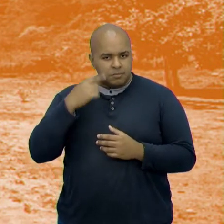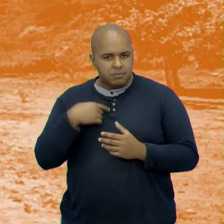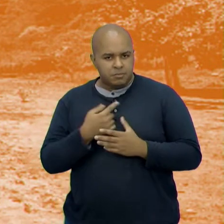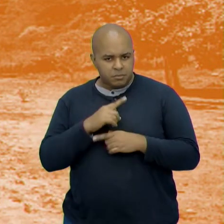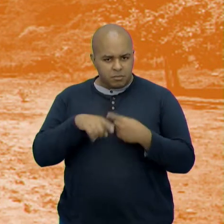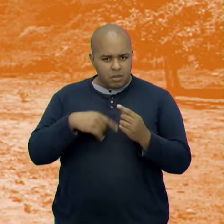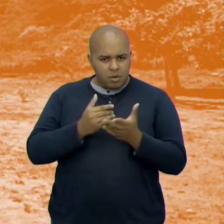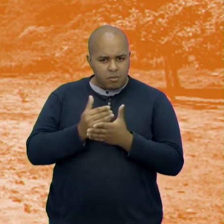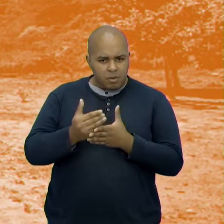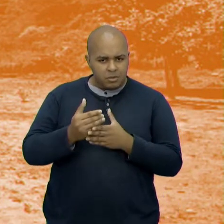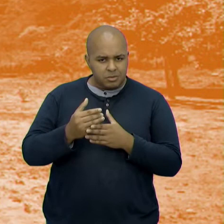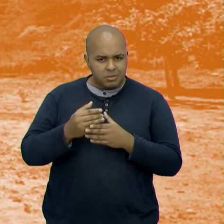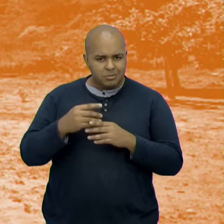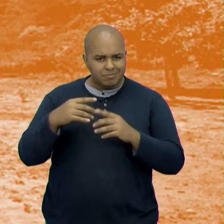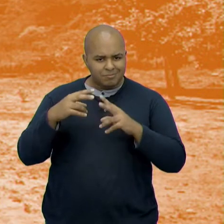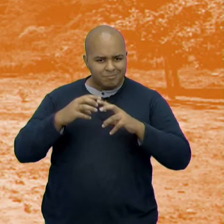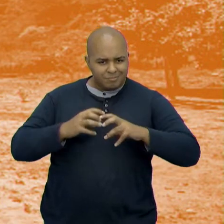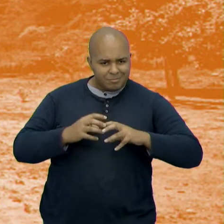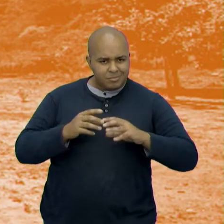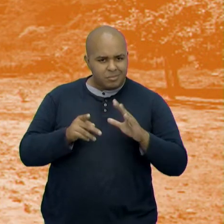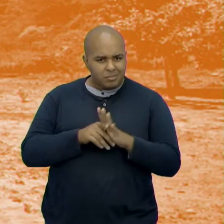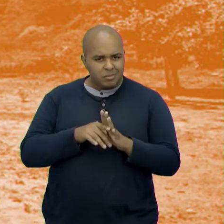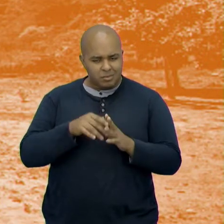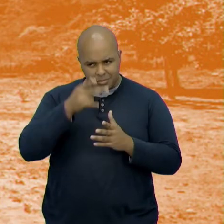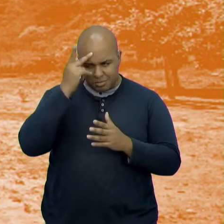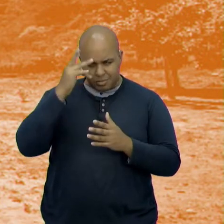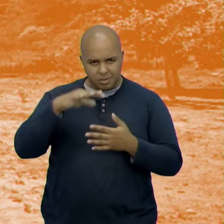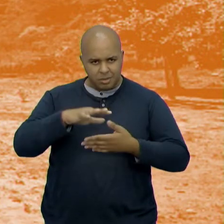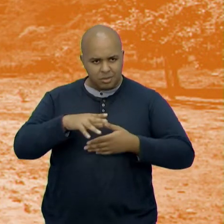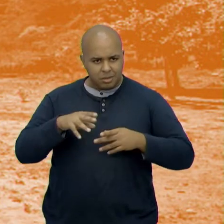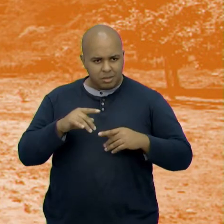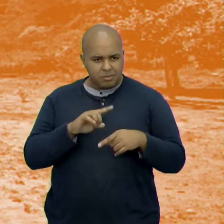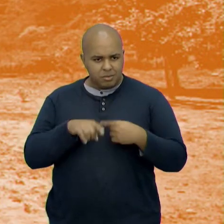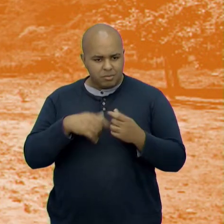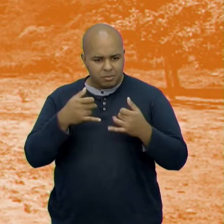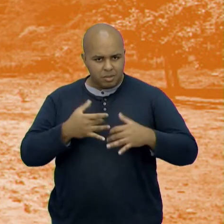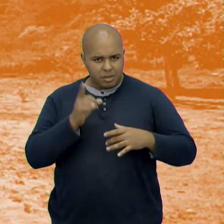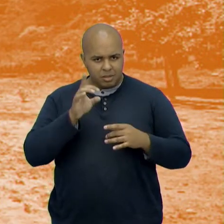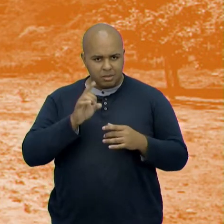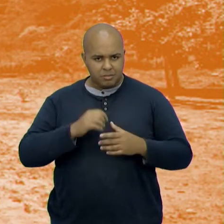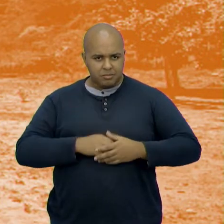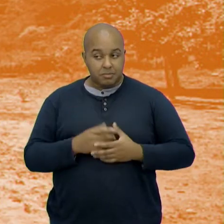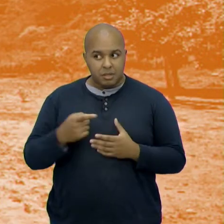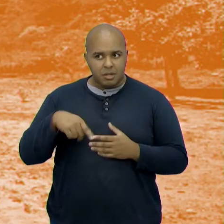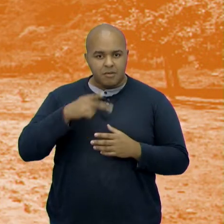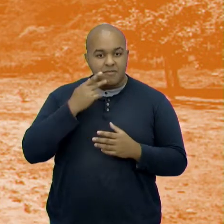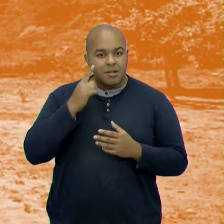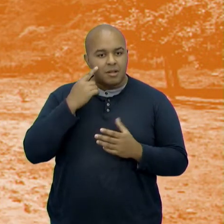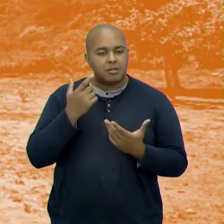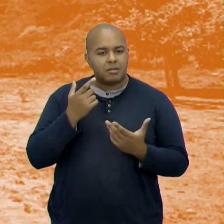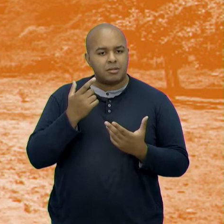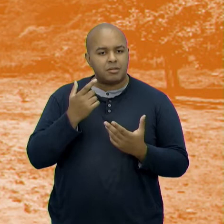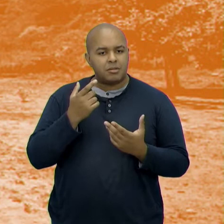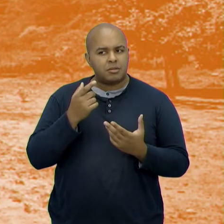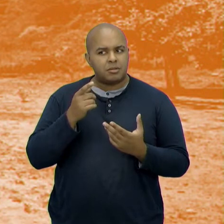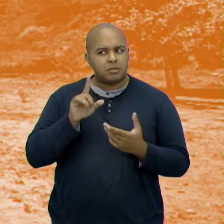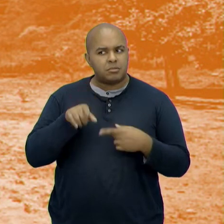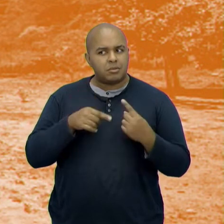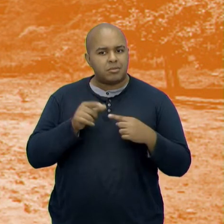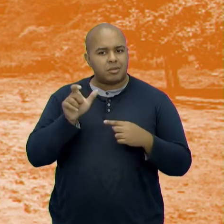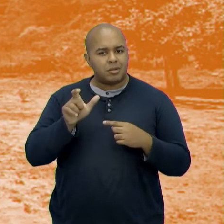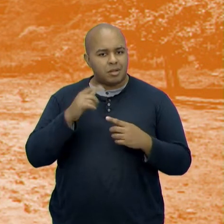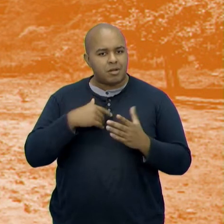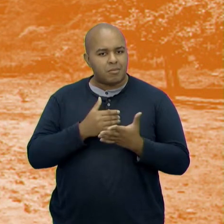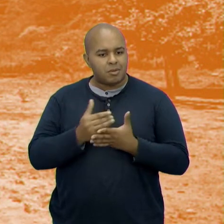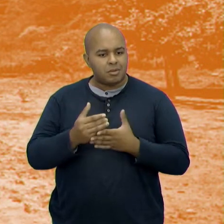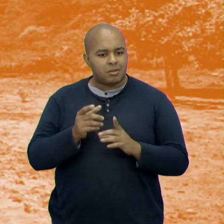partir do momento que começam os conflitos com os donos da terra, pode deixar na tela, viu, Gui, que eu vou explicar cada um. Ele fala que a partir dali eles